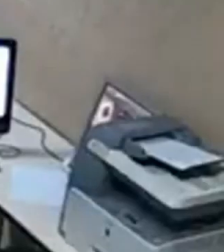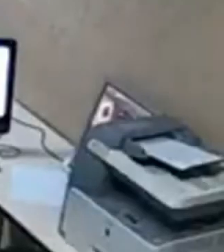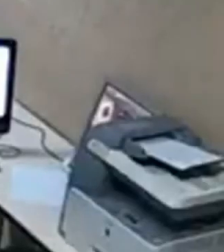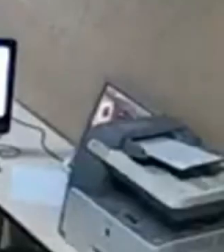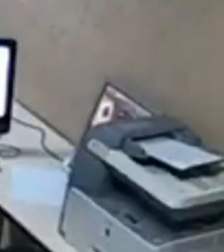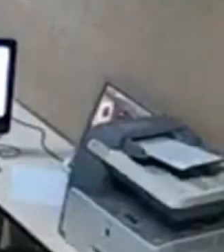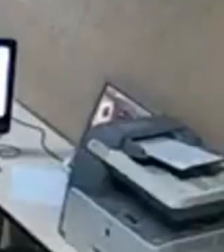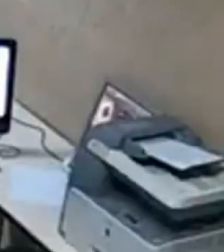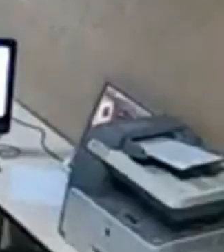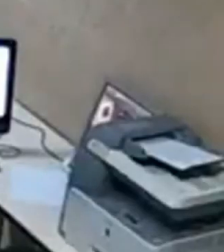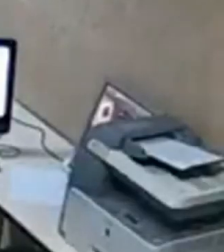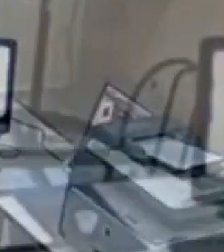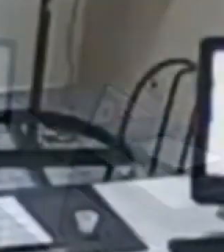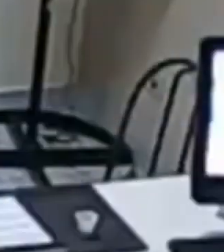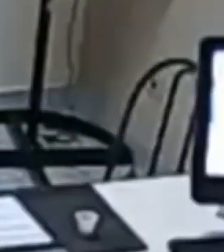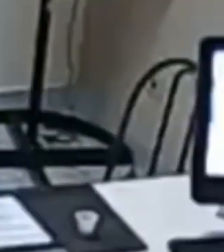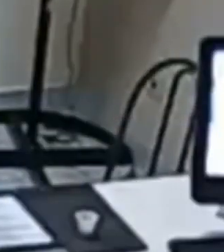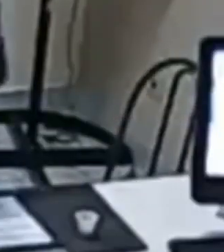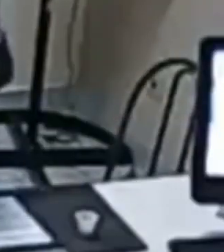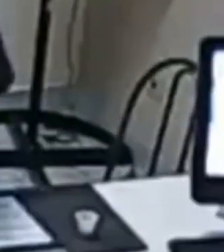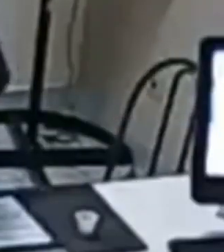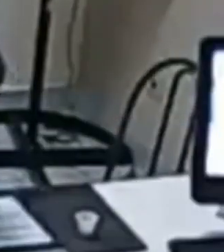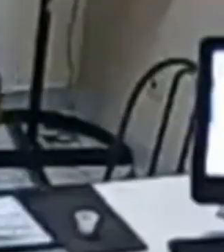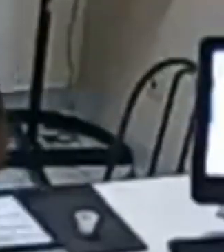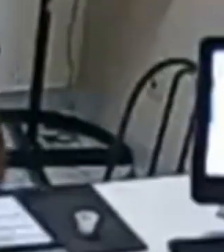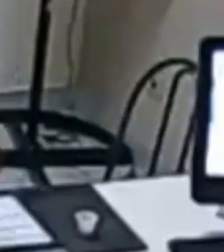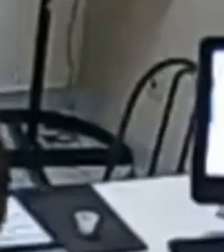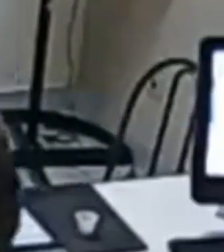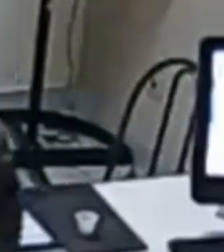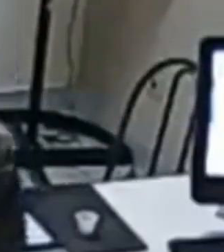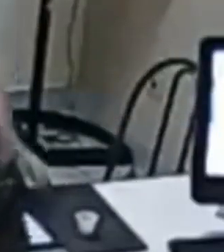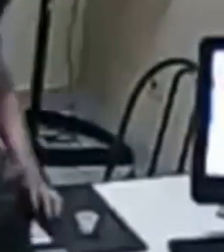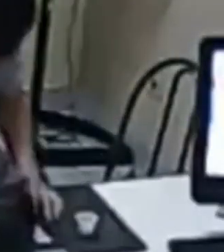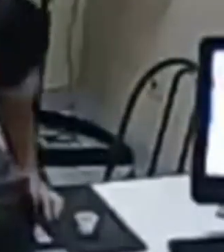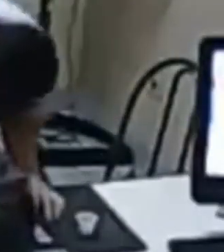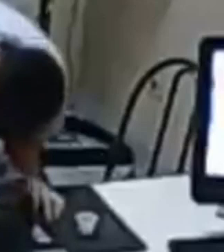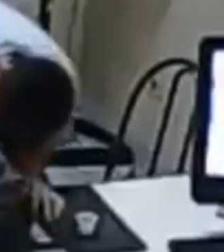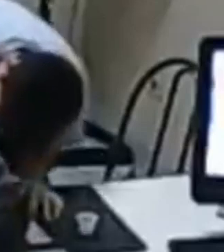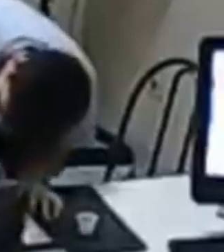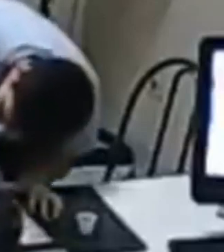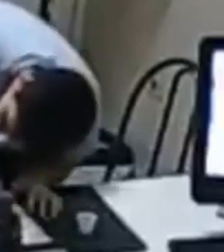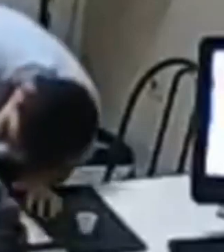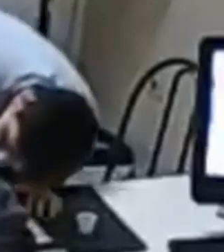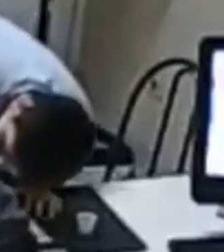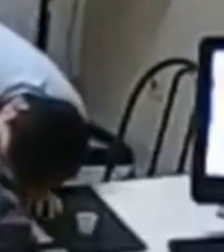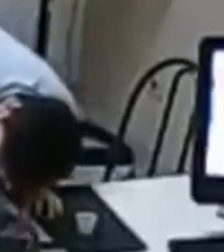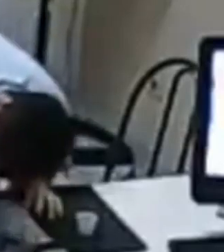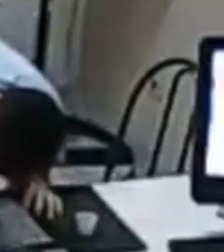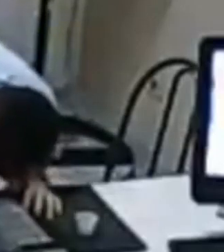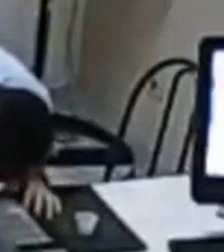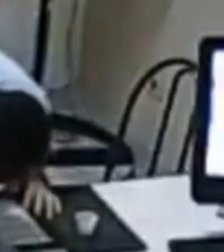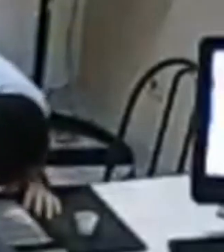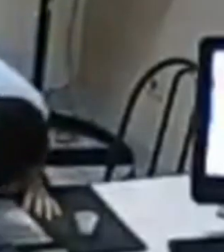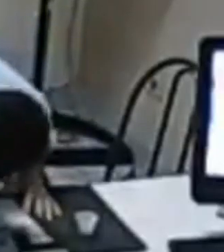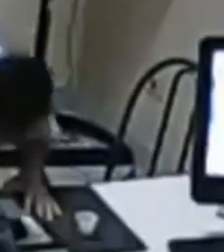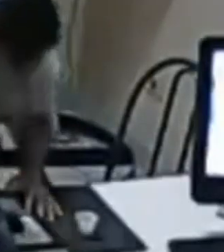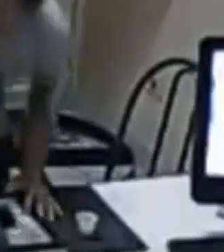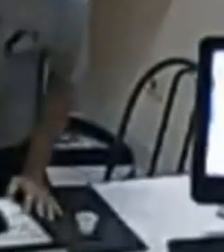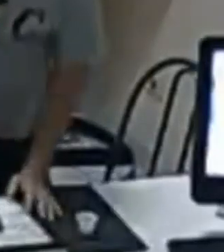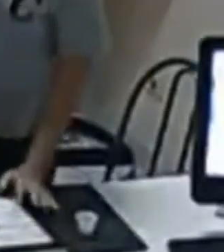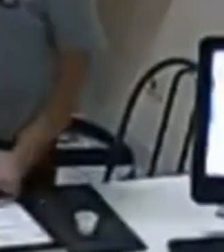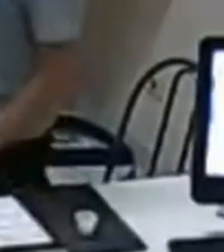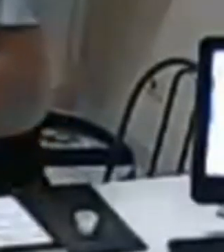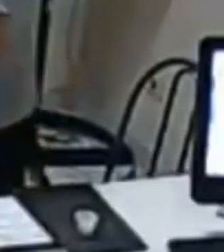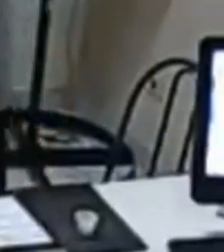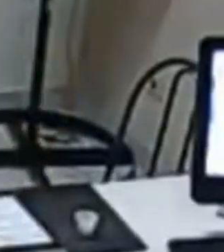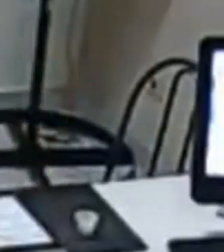Henrique, de apenas 21 dias, se engasgou com leite e ficou sem respirar. Os pais pediram ajuda ao batalhão da Polícia Militar próximo